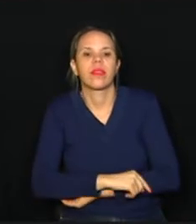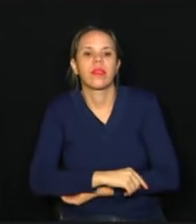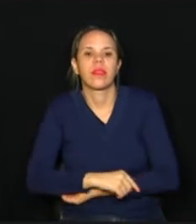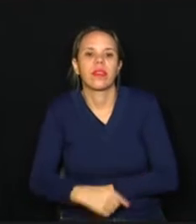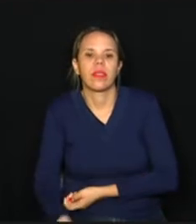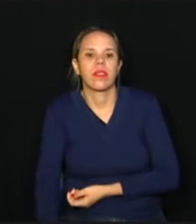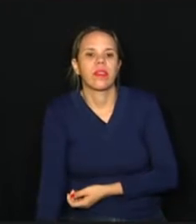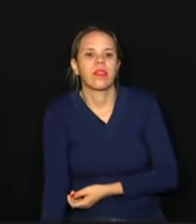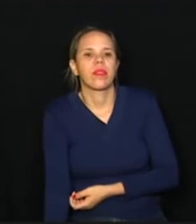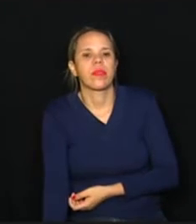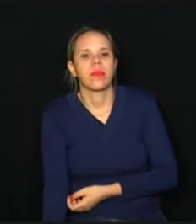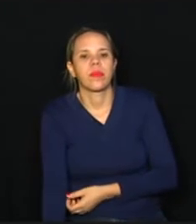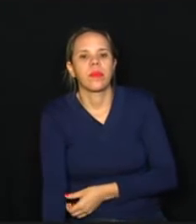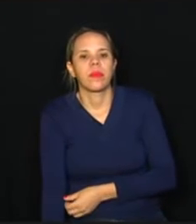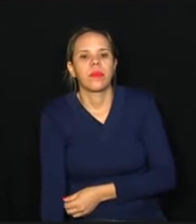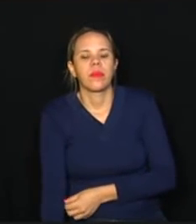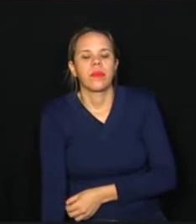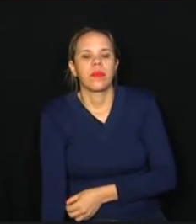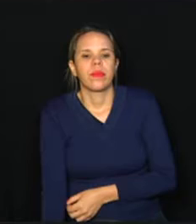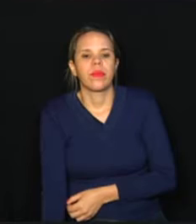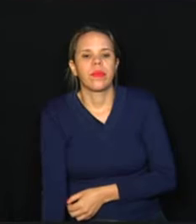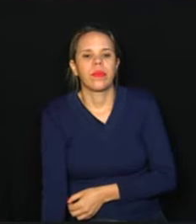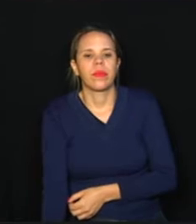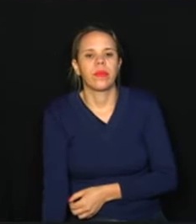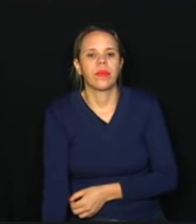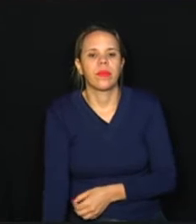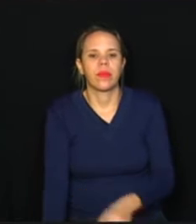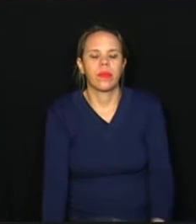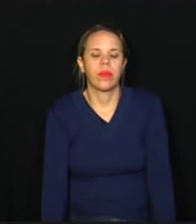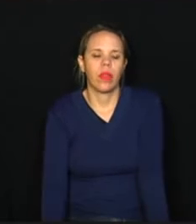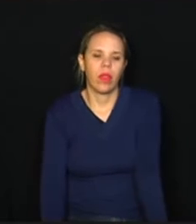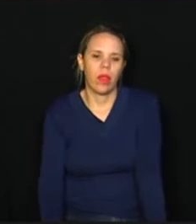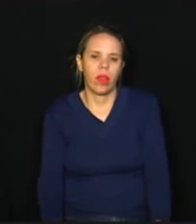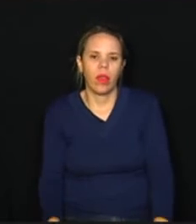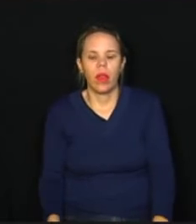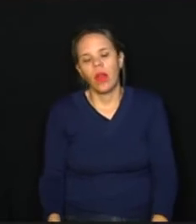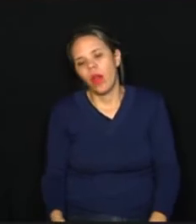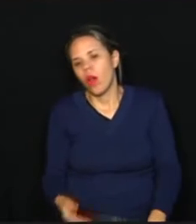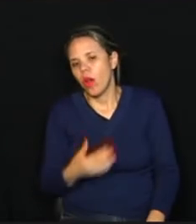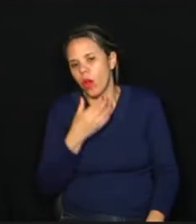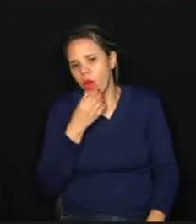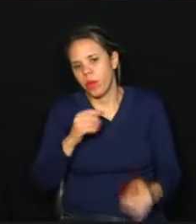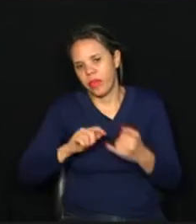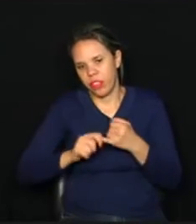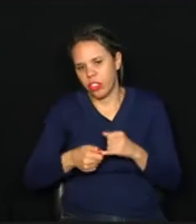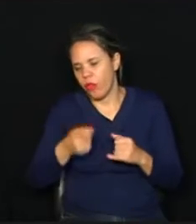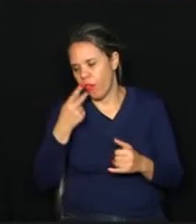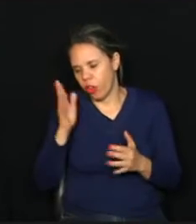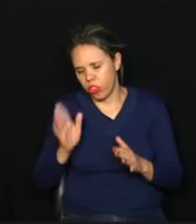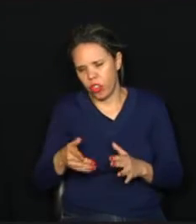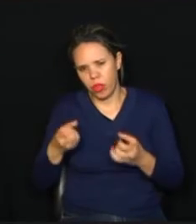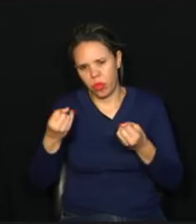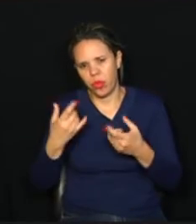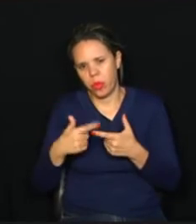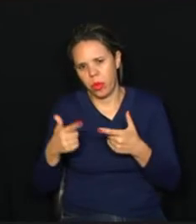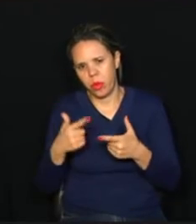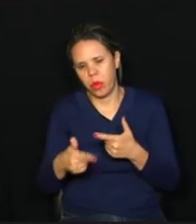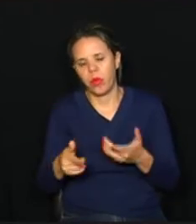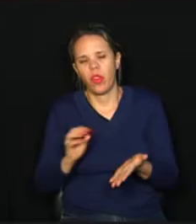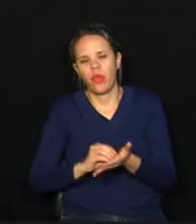mas já desde a fala do Feijão já ficou claro, né? Toda a dilapidação de